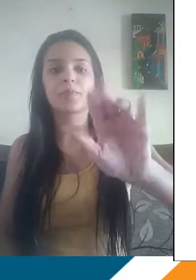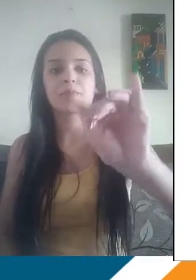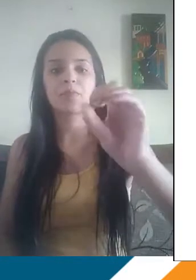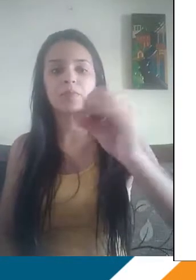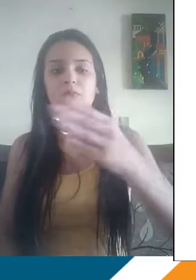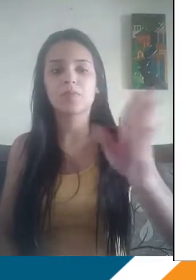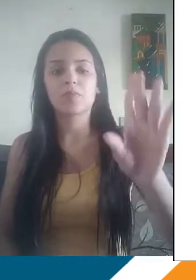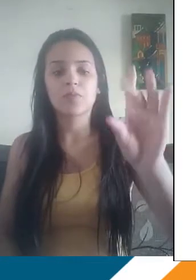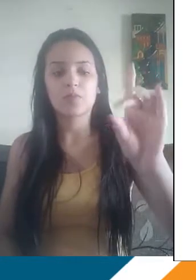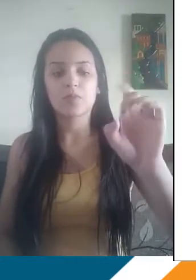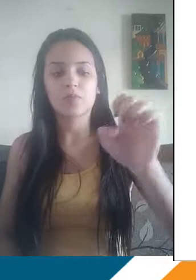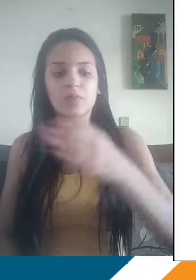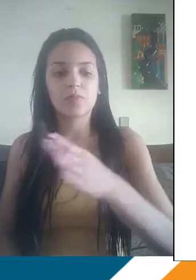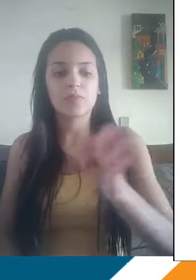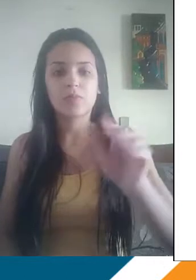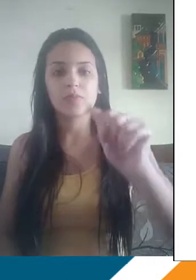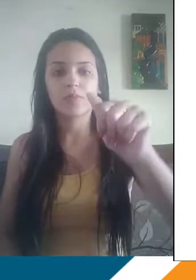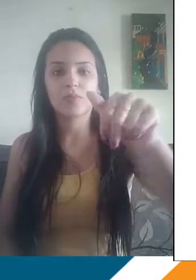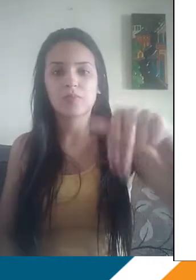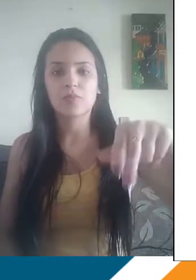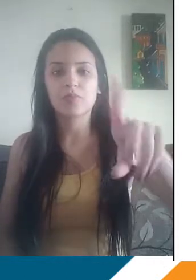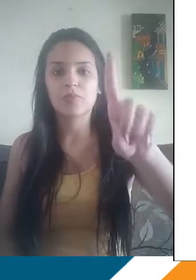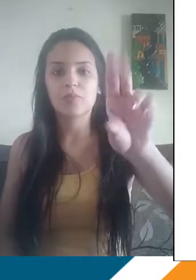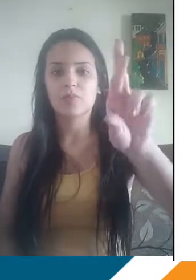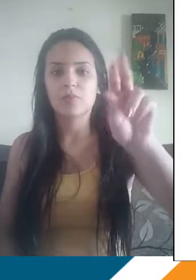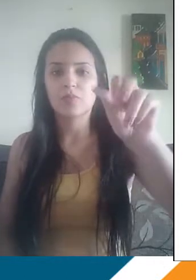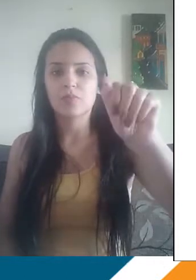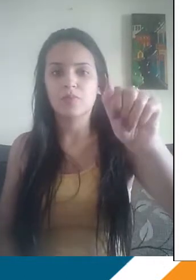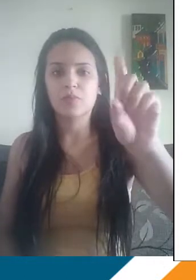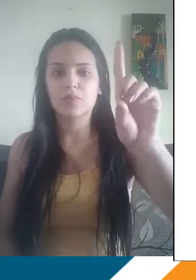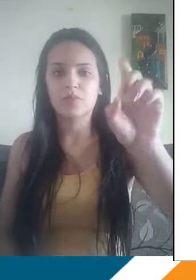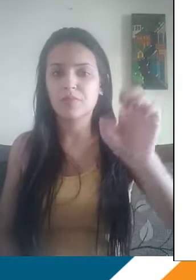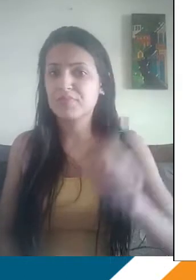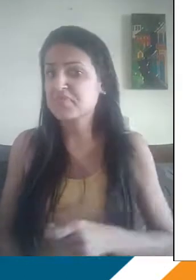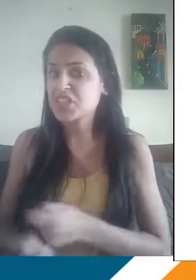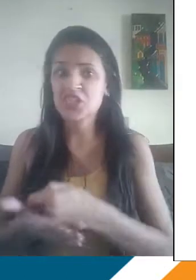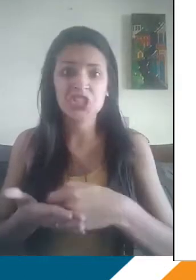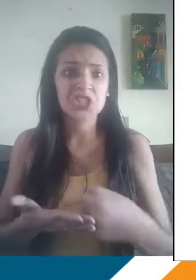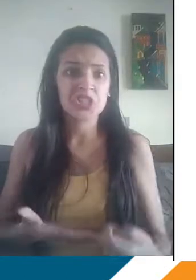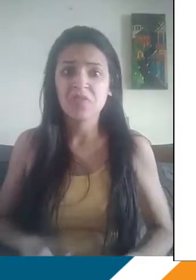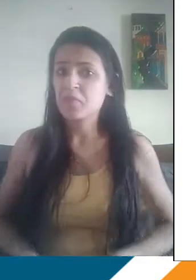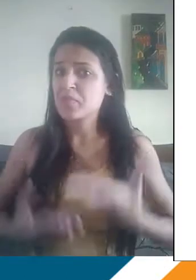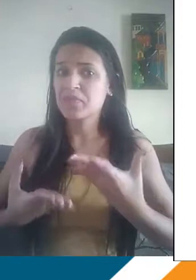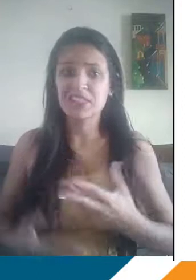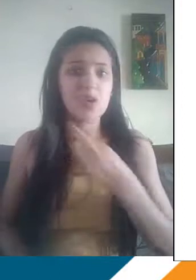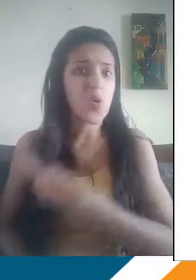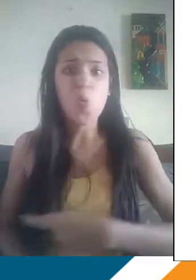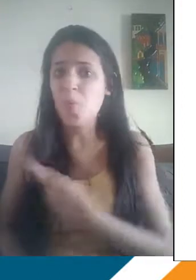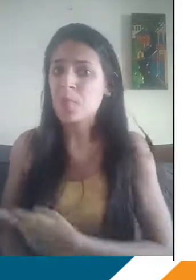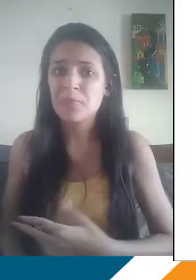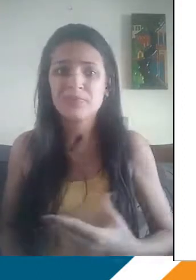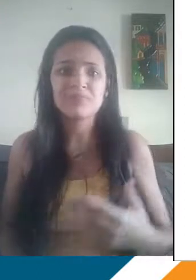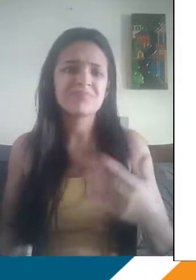multipacetada, ou seja, ele escreveu poesias, romances, contos, crônicas. Além disso, seu